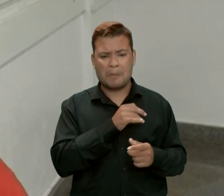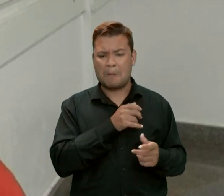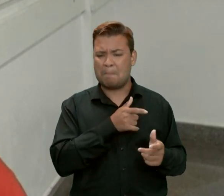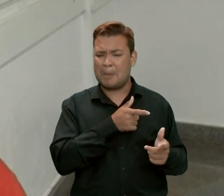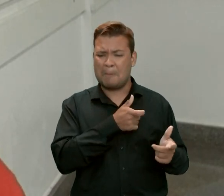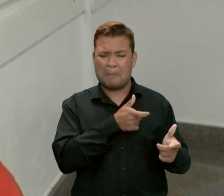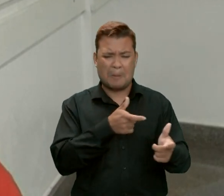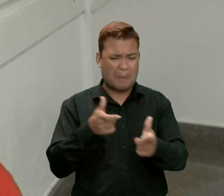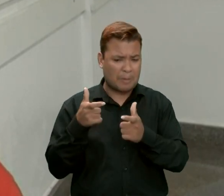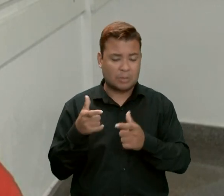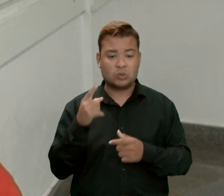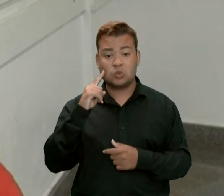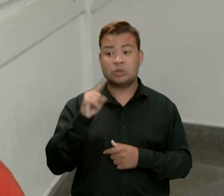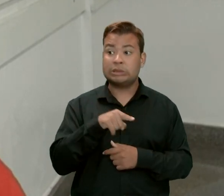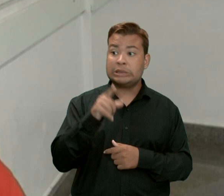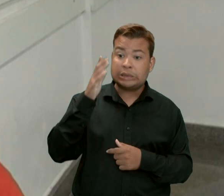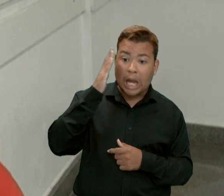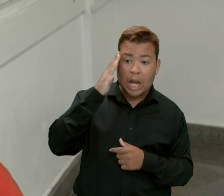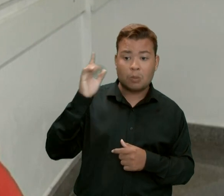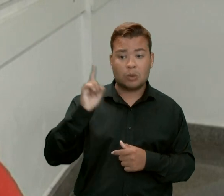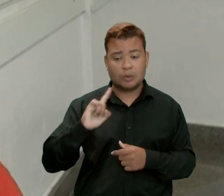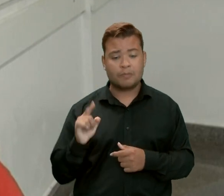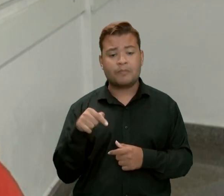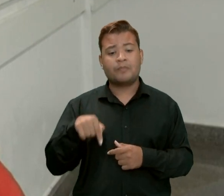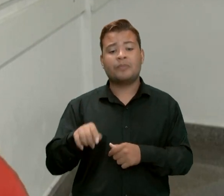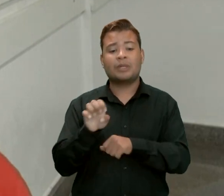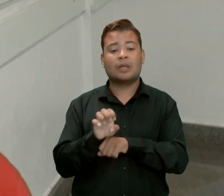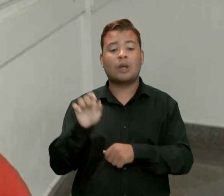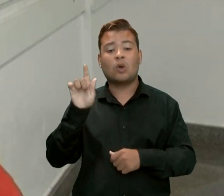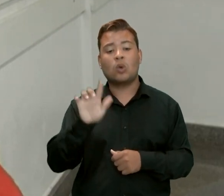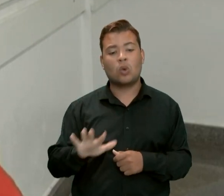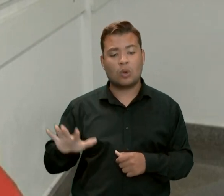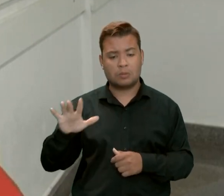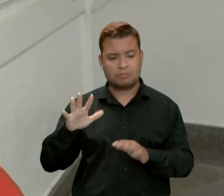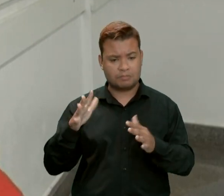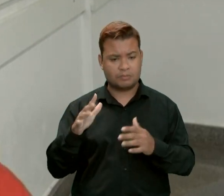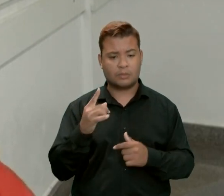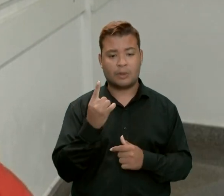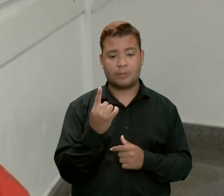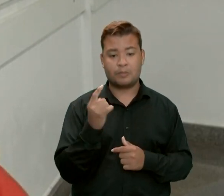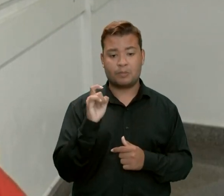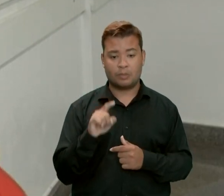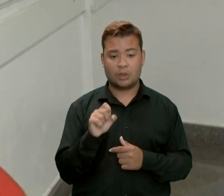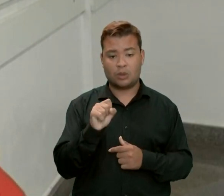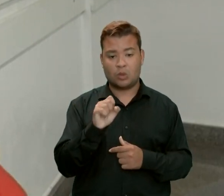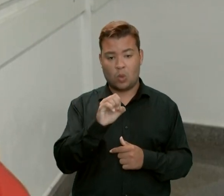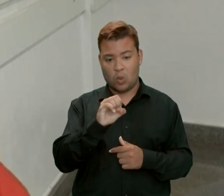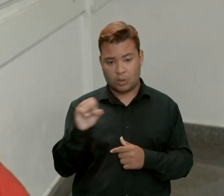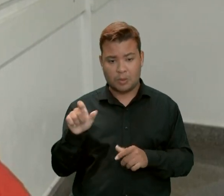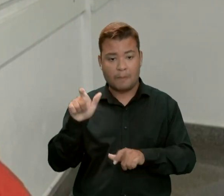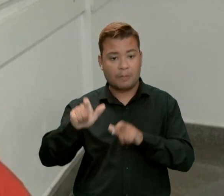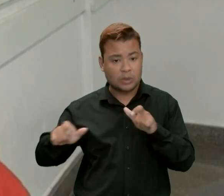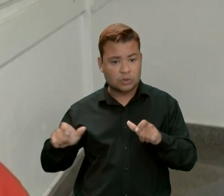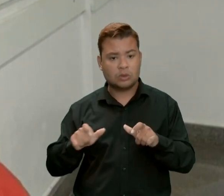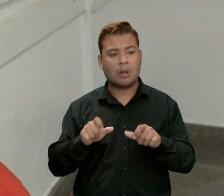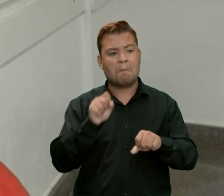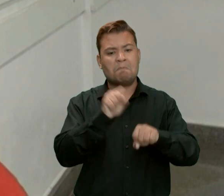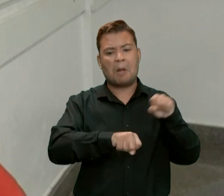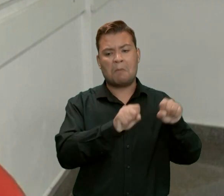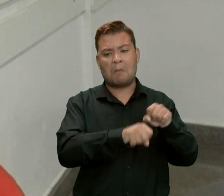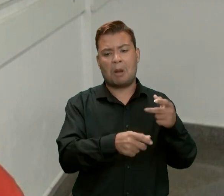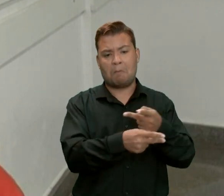se vocês que estão nos assistindo sabem, mas em Goiás, em torno de 1.800 pessoas são assassinadas por ano.